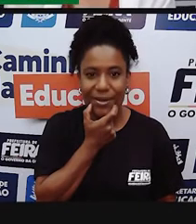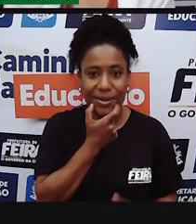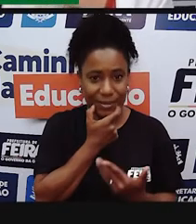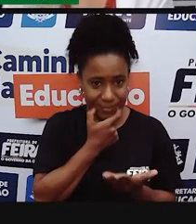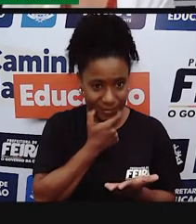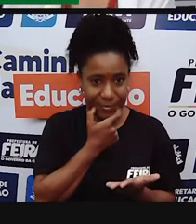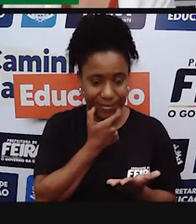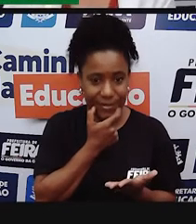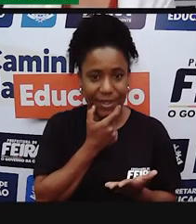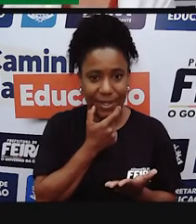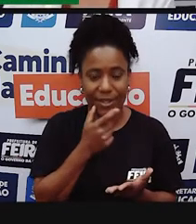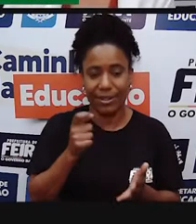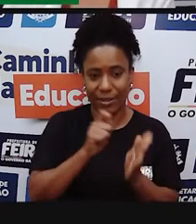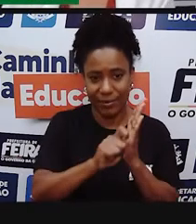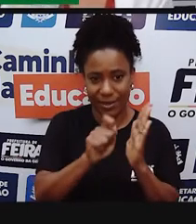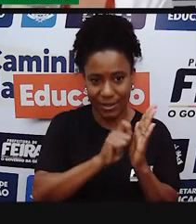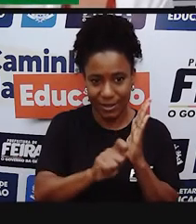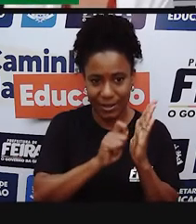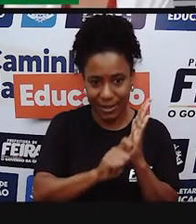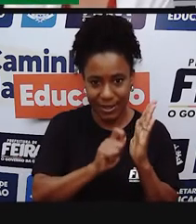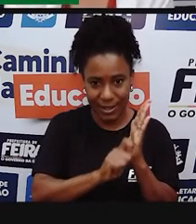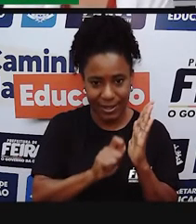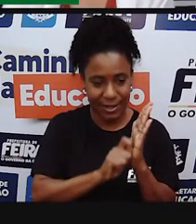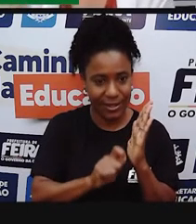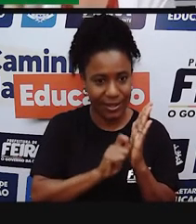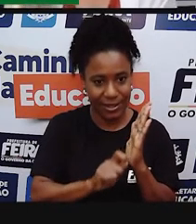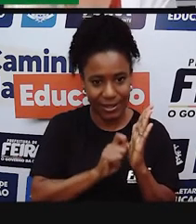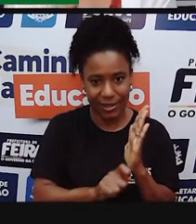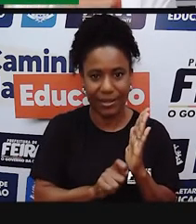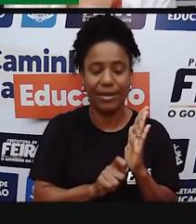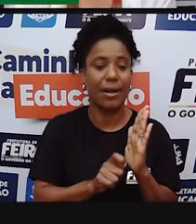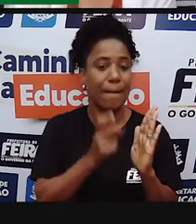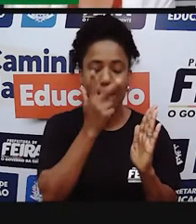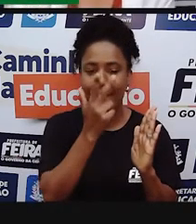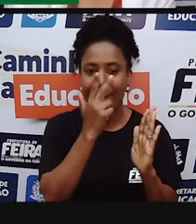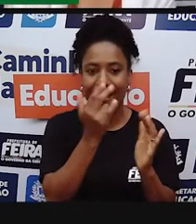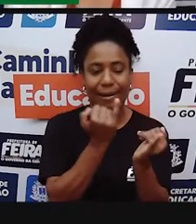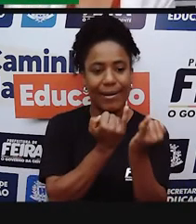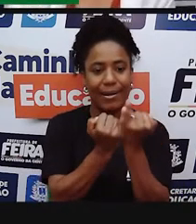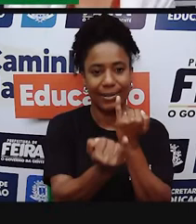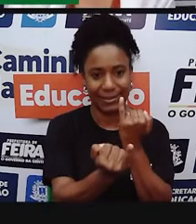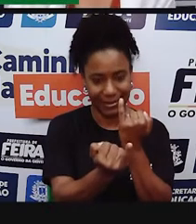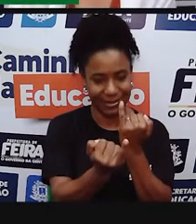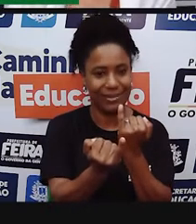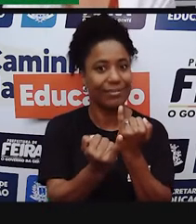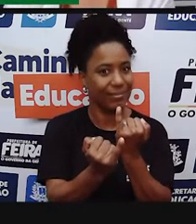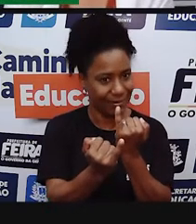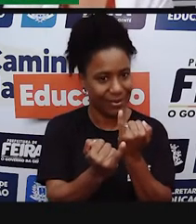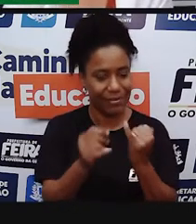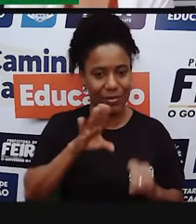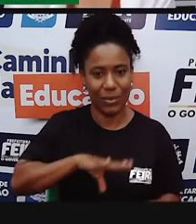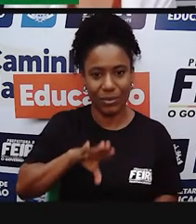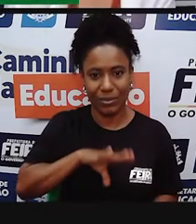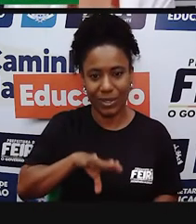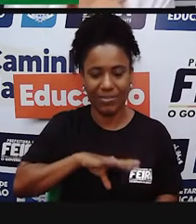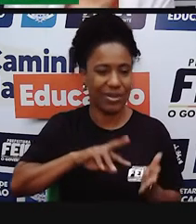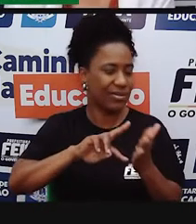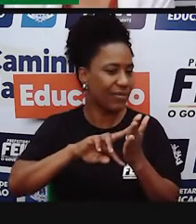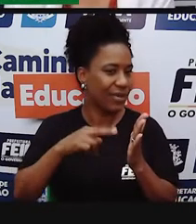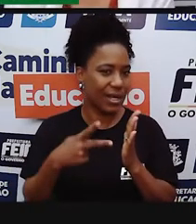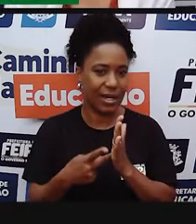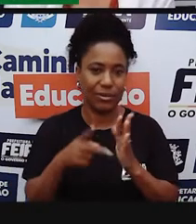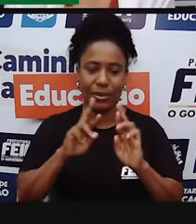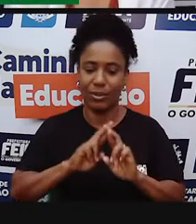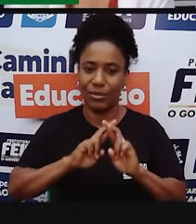possuírem uma grafia uma escrita parecida com palavras de nossa língua elas possuem um significado